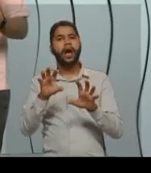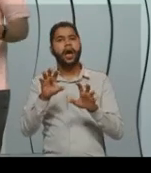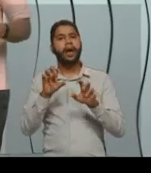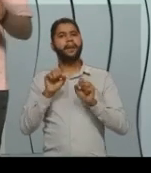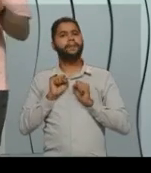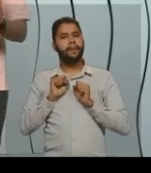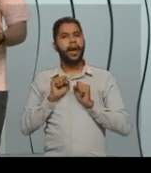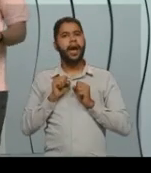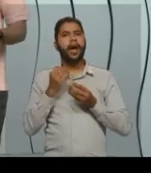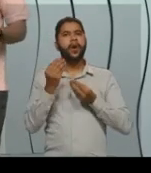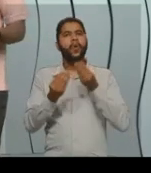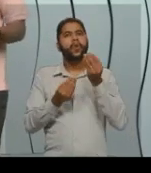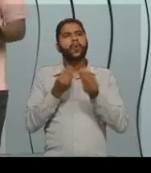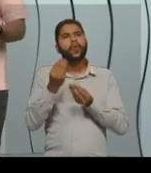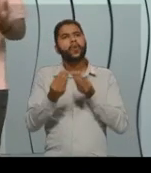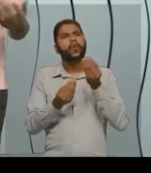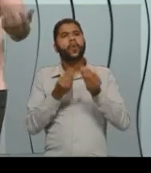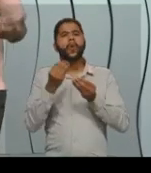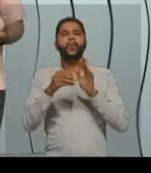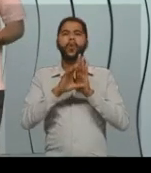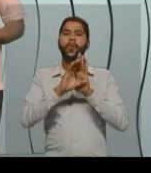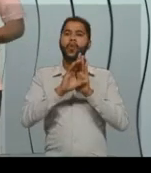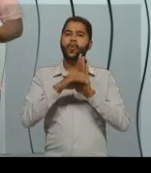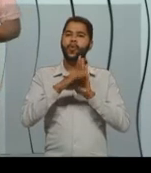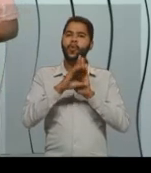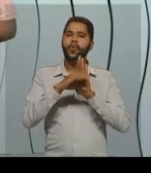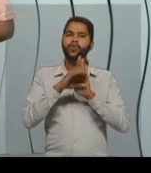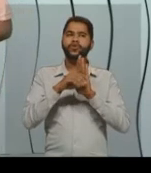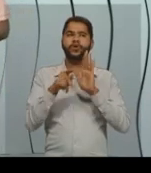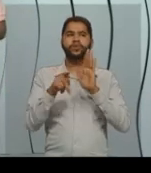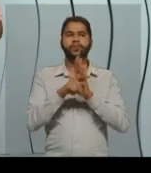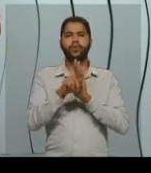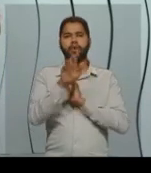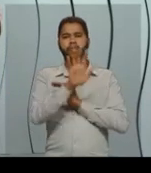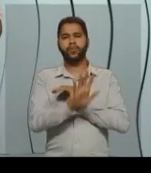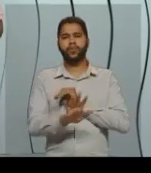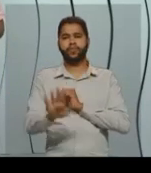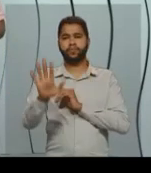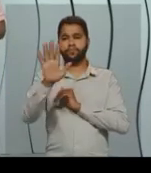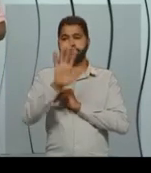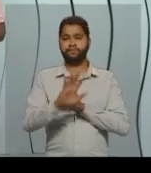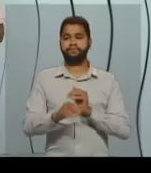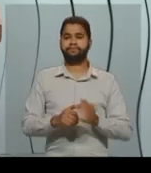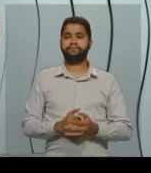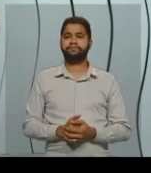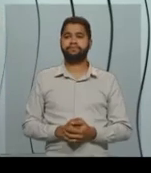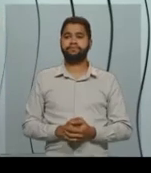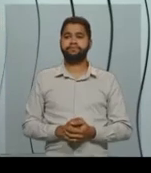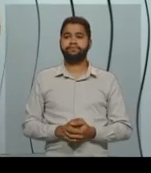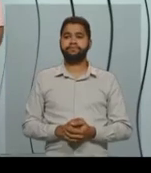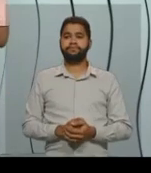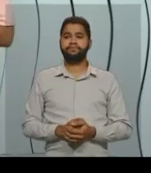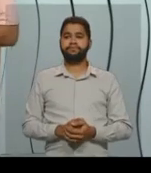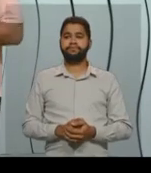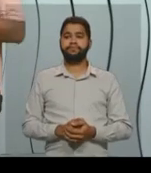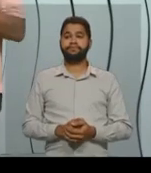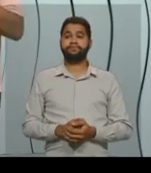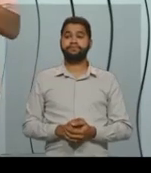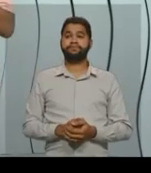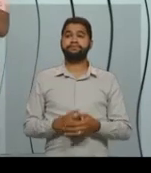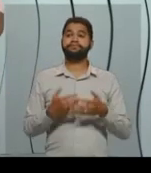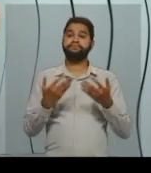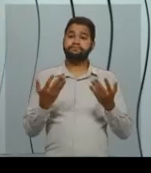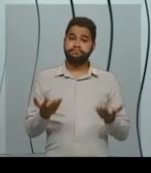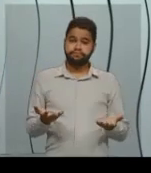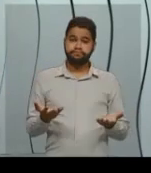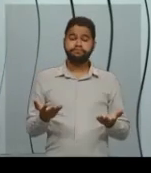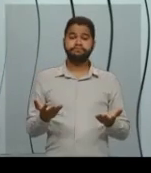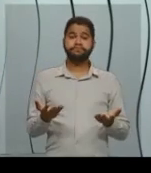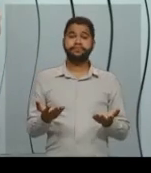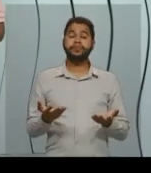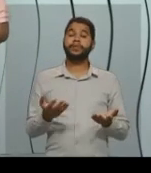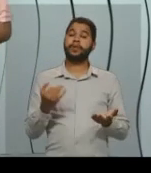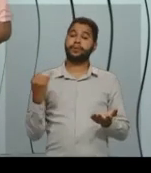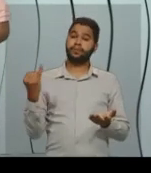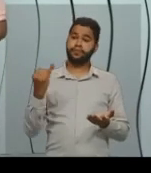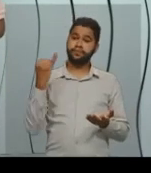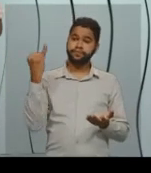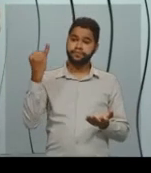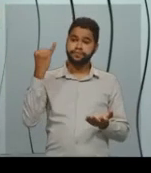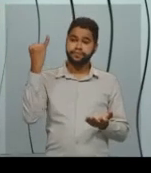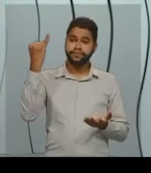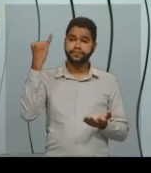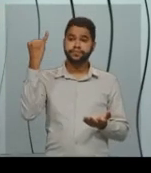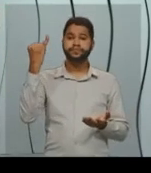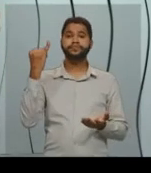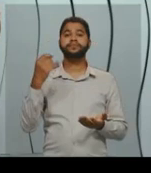adquirir, extrair um conceito universal de caneta. Muito bem. Nesse sentido, isso é muito